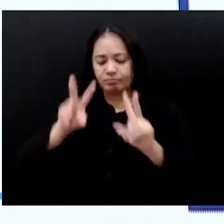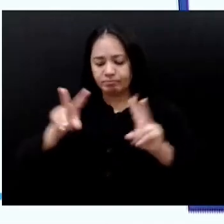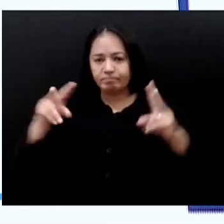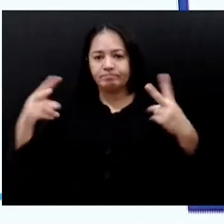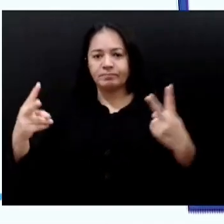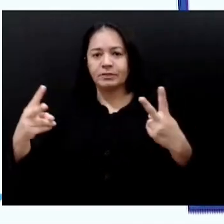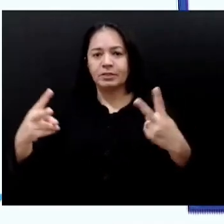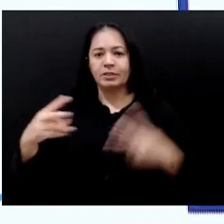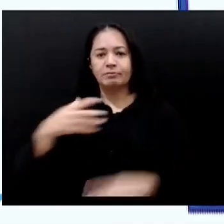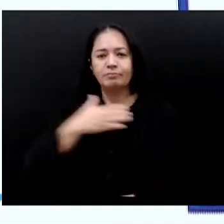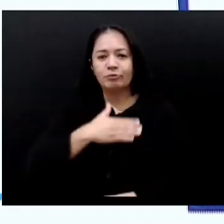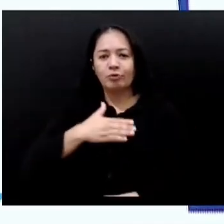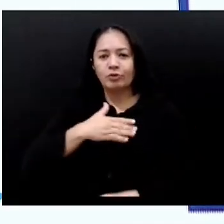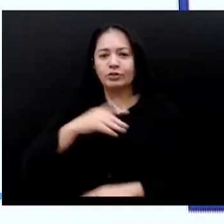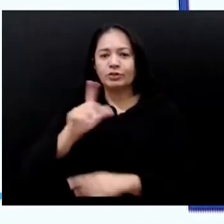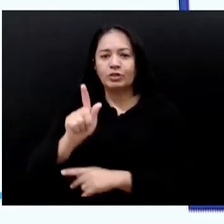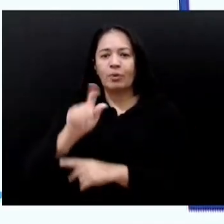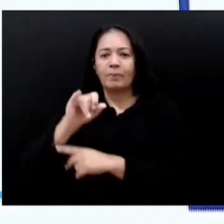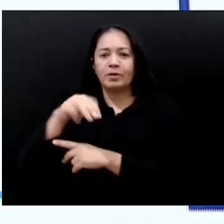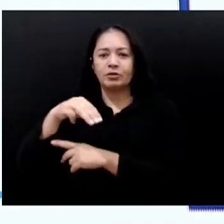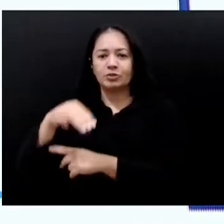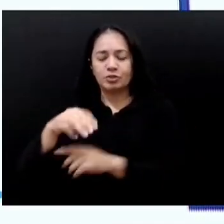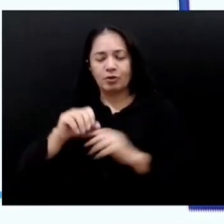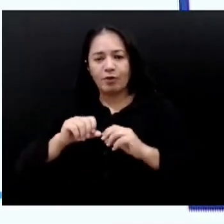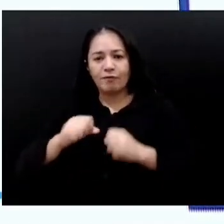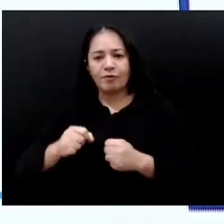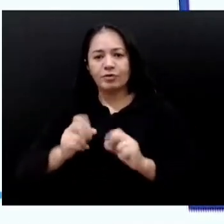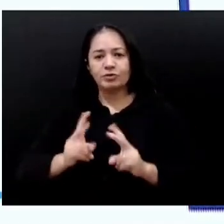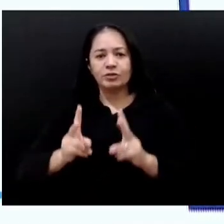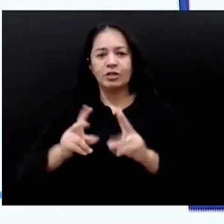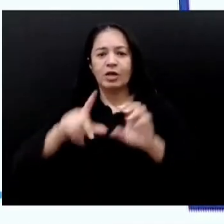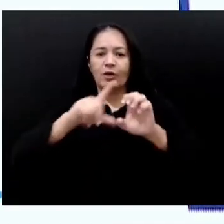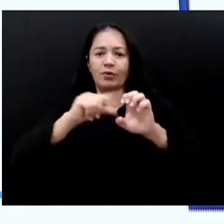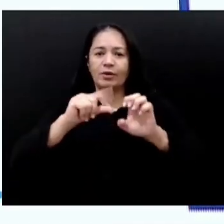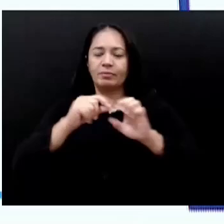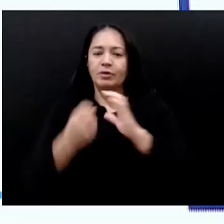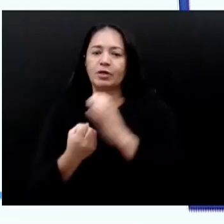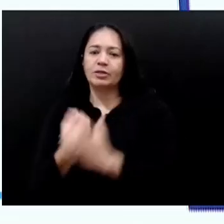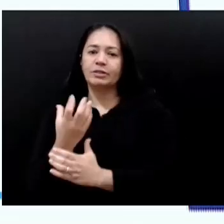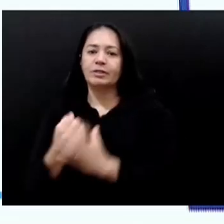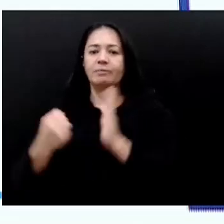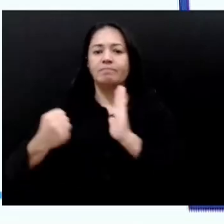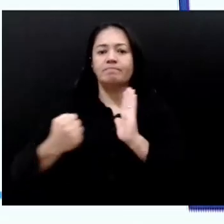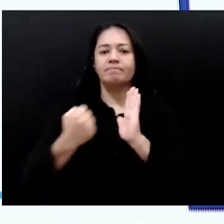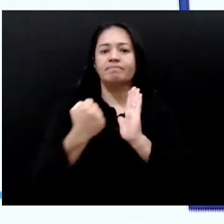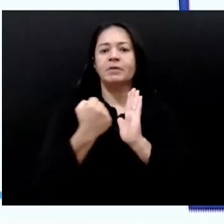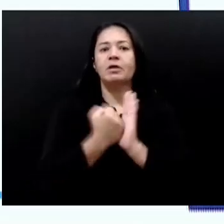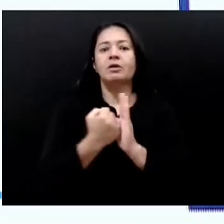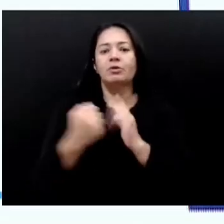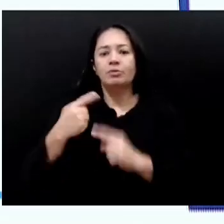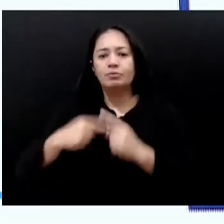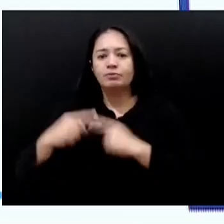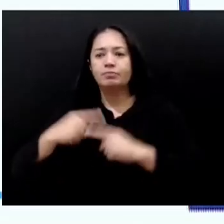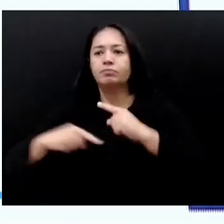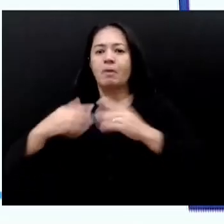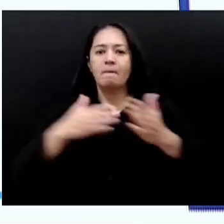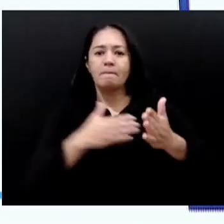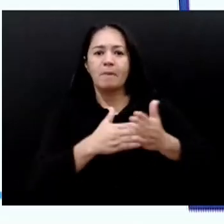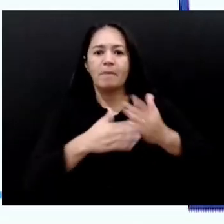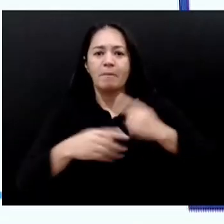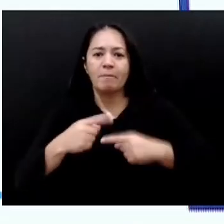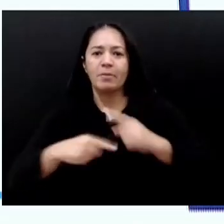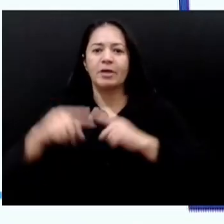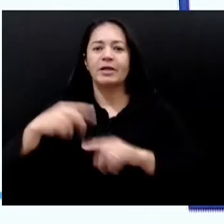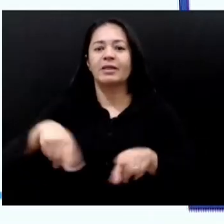dedicação incansável ao empreendedorismo criaram uma marca que transcende fronteiras e culturas. Seu compromisso com